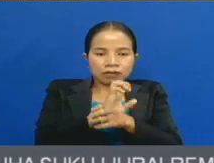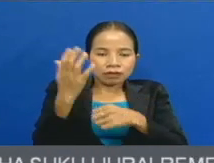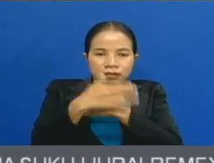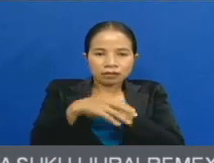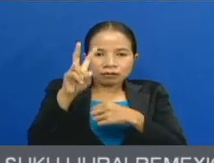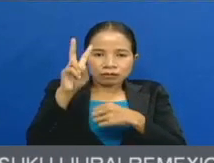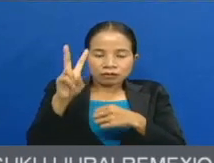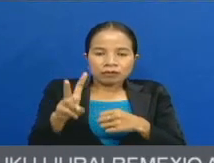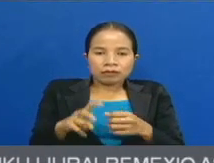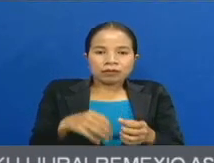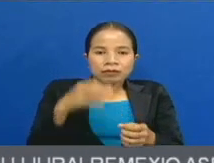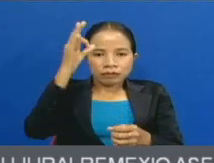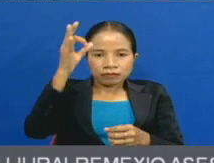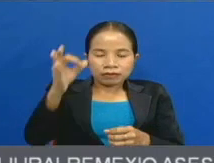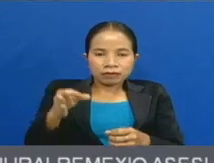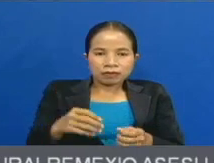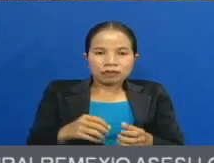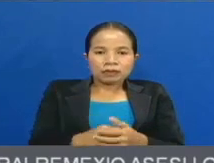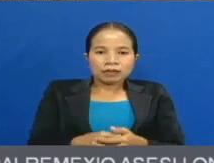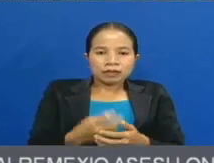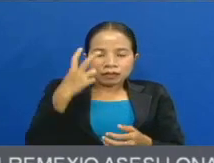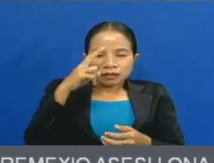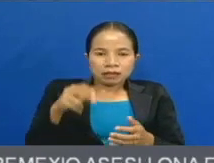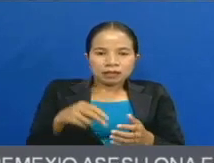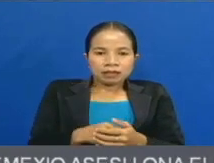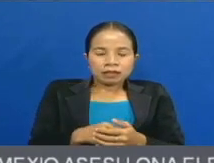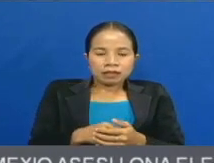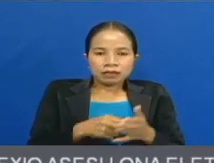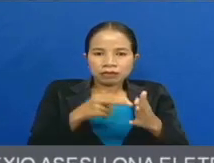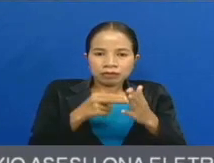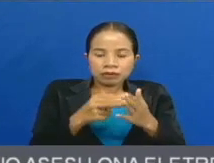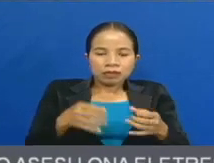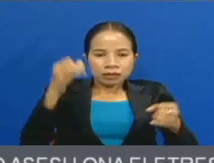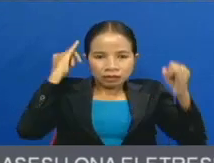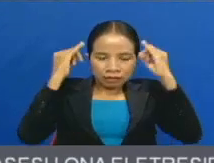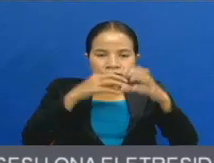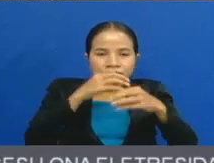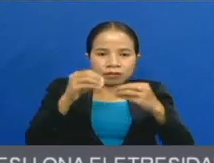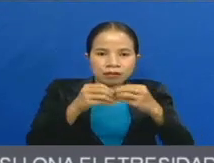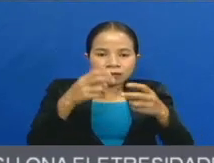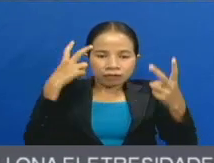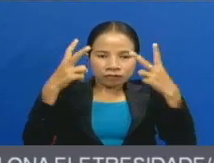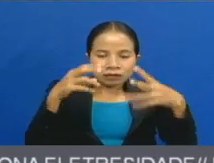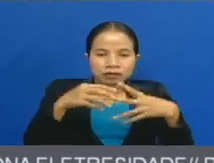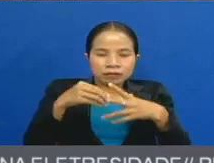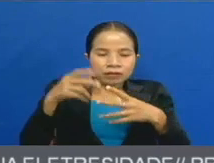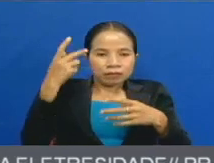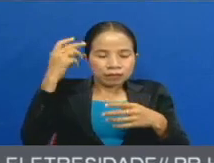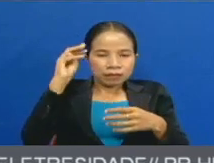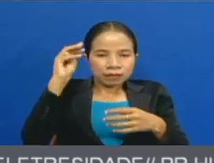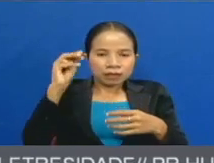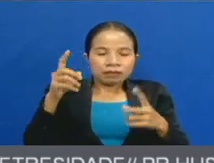rua e futuro. Maluxira Turmei acompanha pacote informativo e da Conabá visita oficial